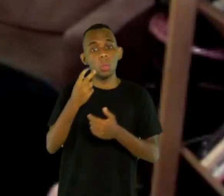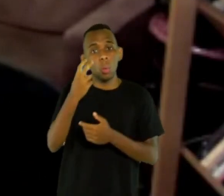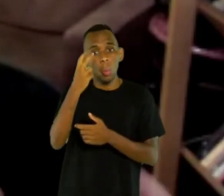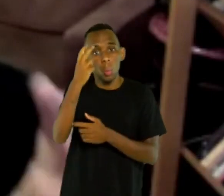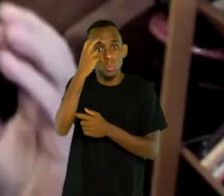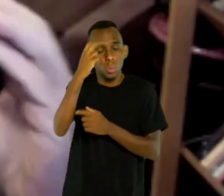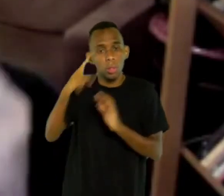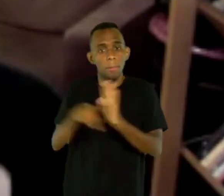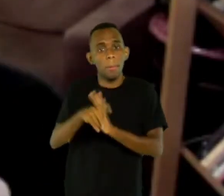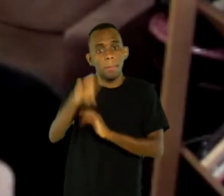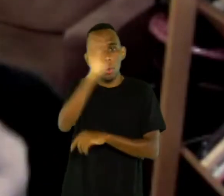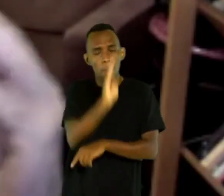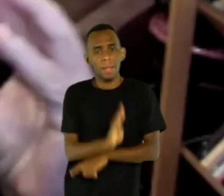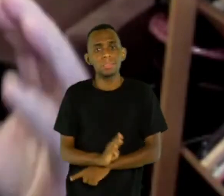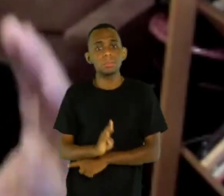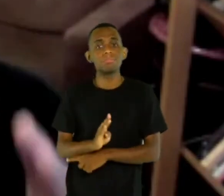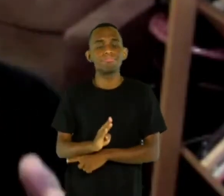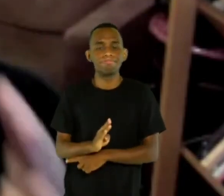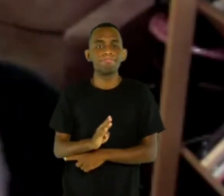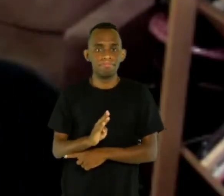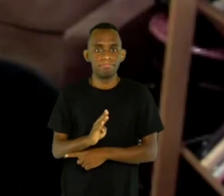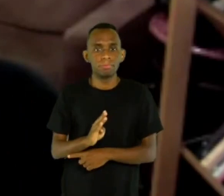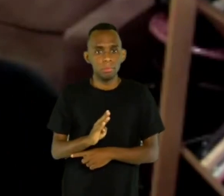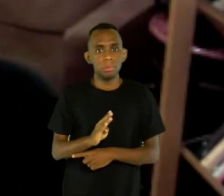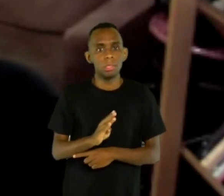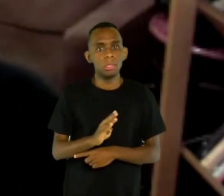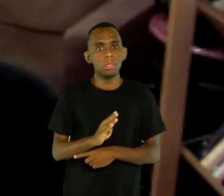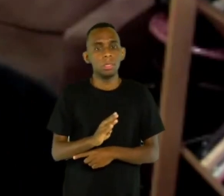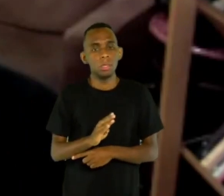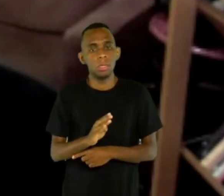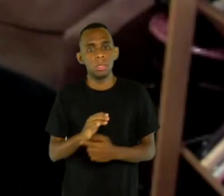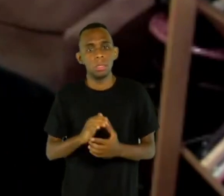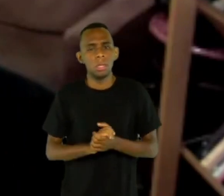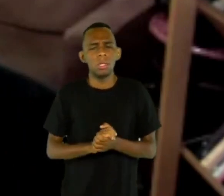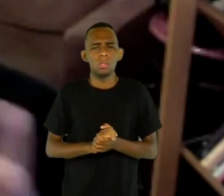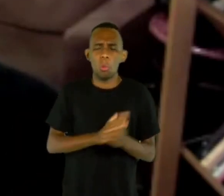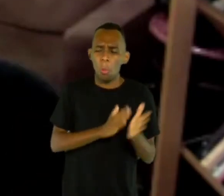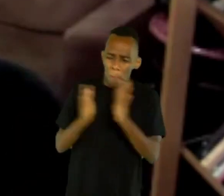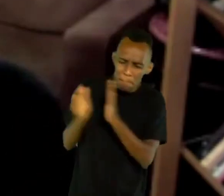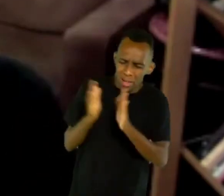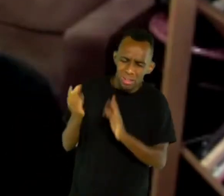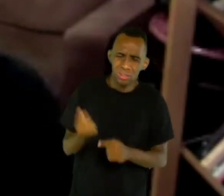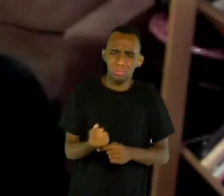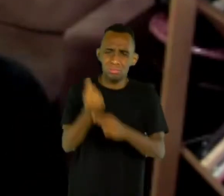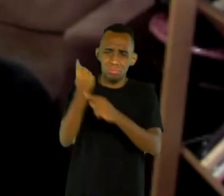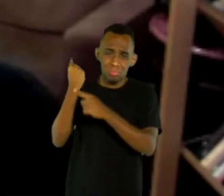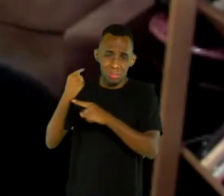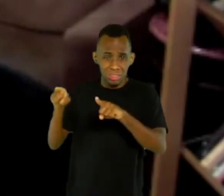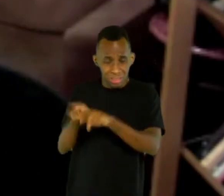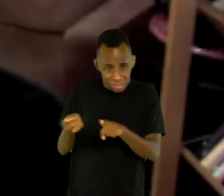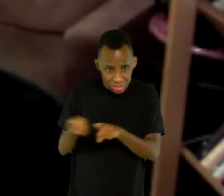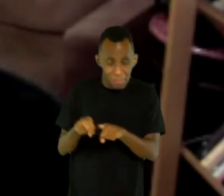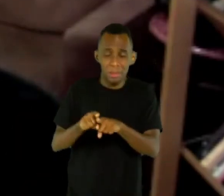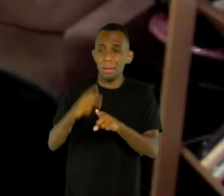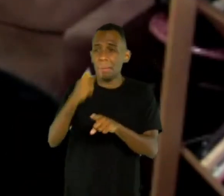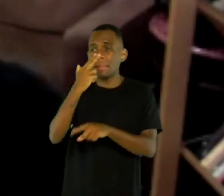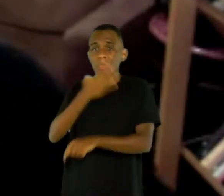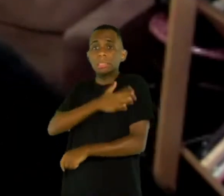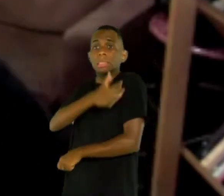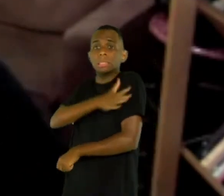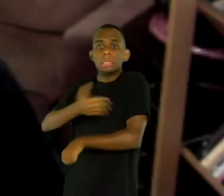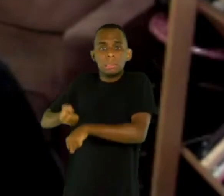brasileira, tanto do patriarcalismo quanto do racismo, da escravatura barra